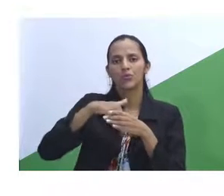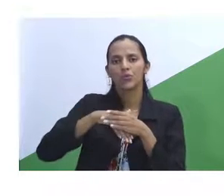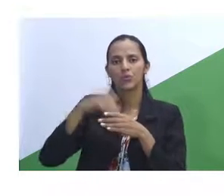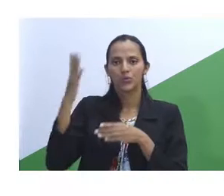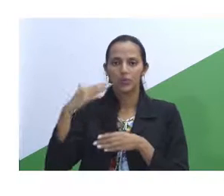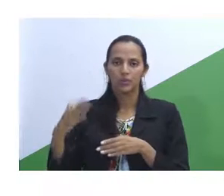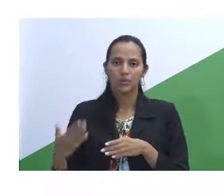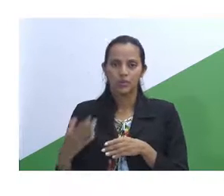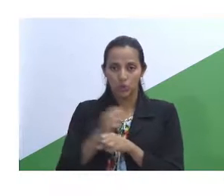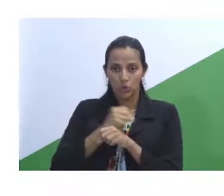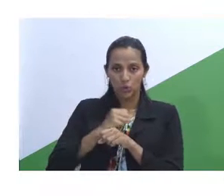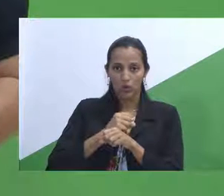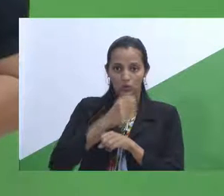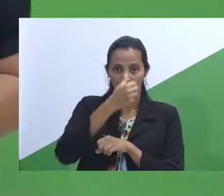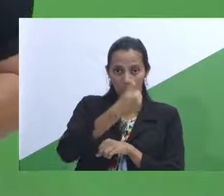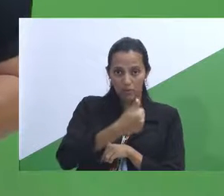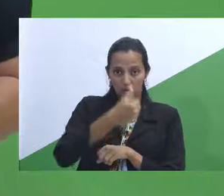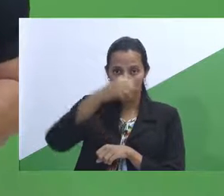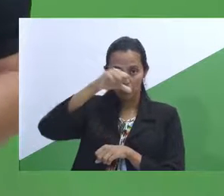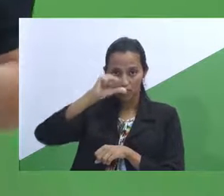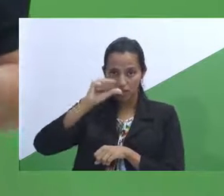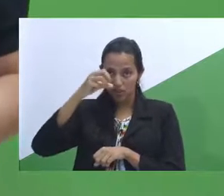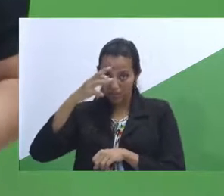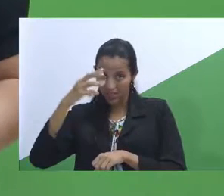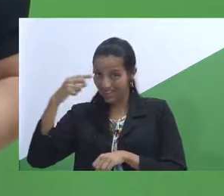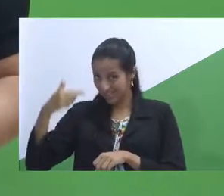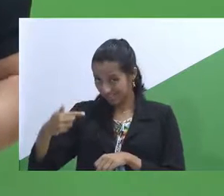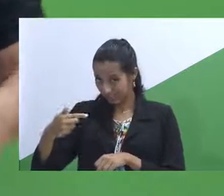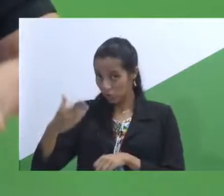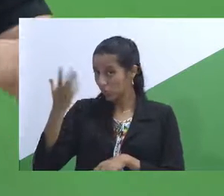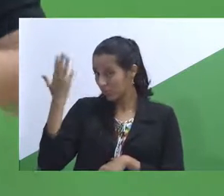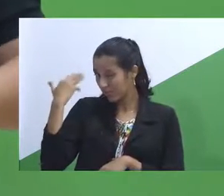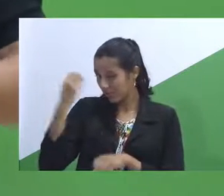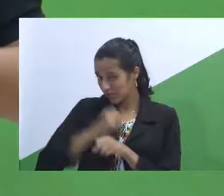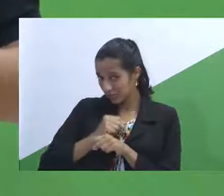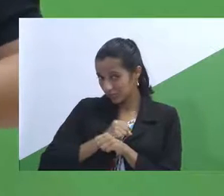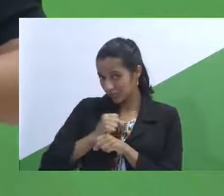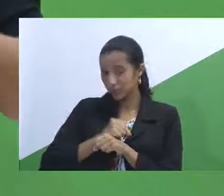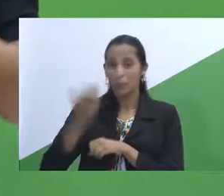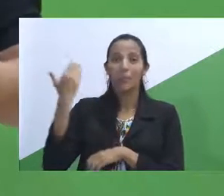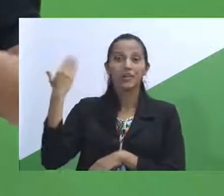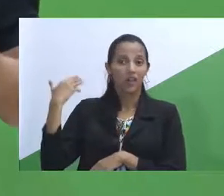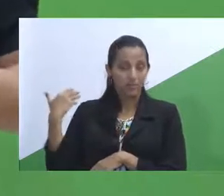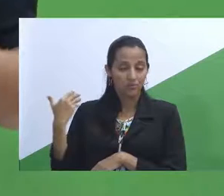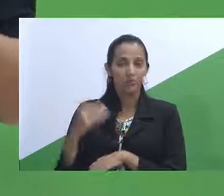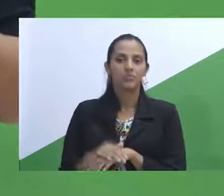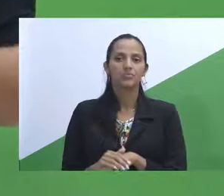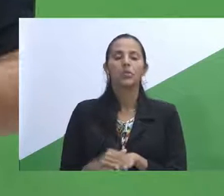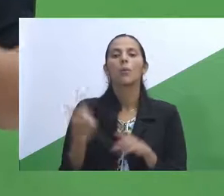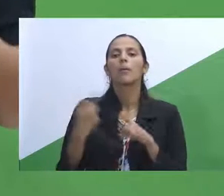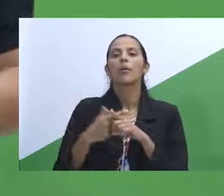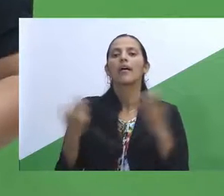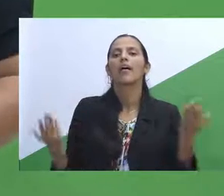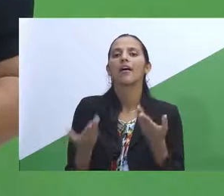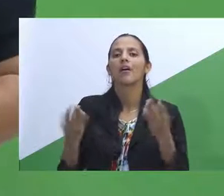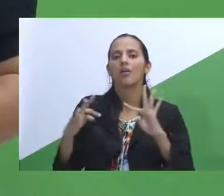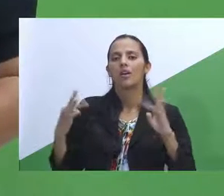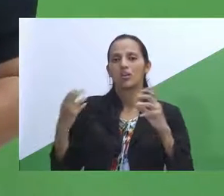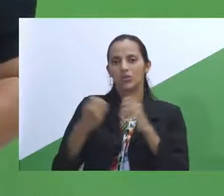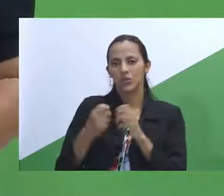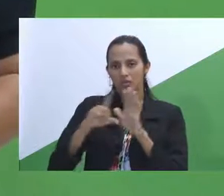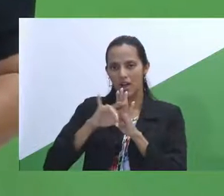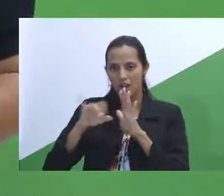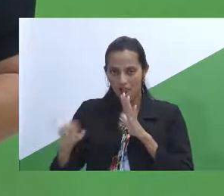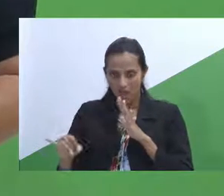nesse período de 1937 até 1945. Por quê? Porque agora toda a legislação, ela está, então, nas mãos do